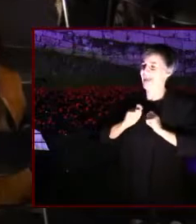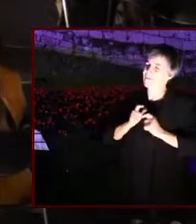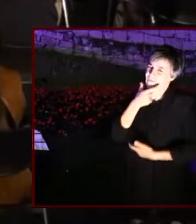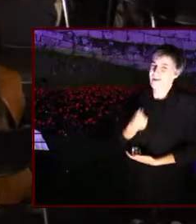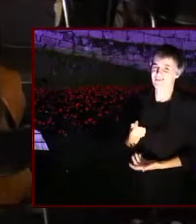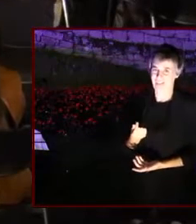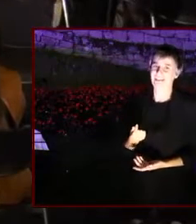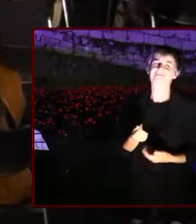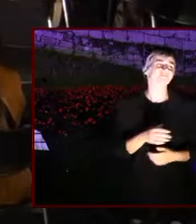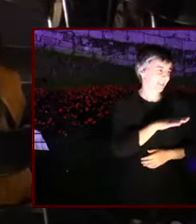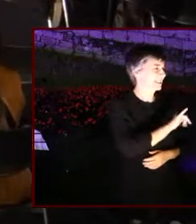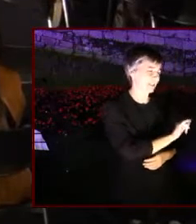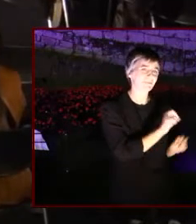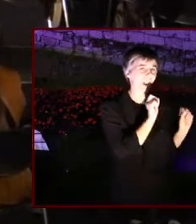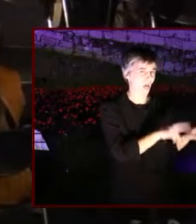Pois sí.